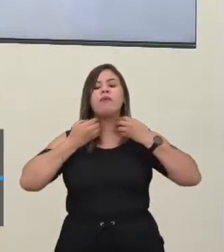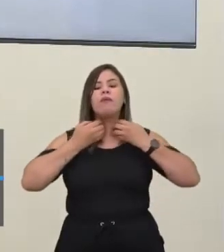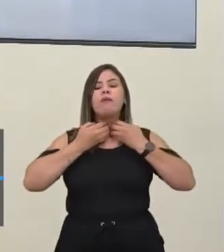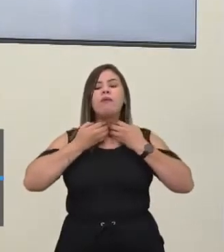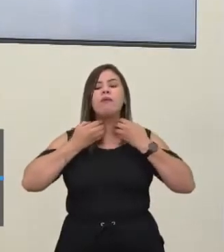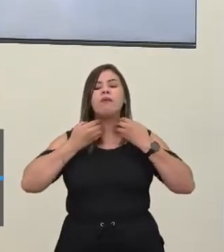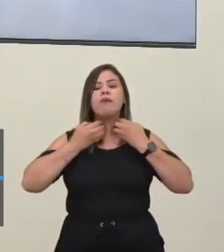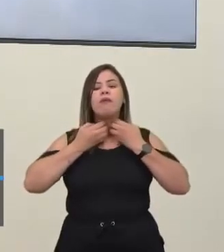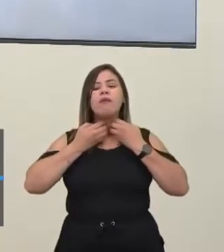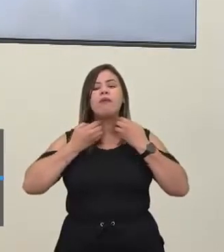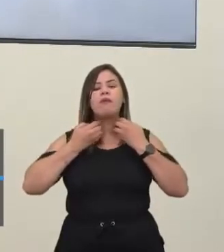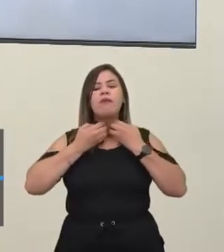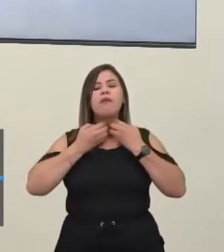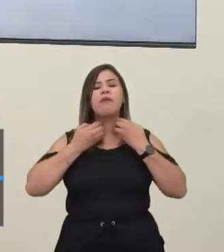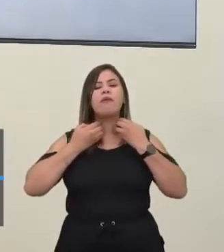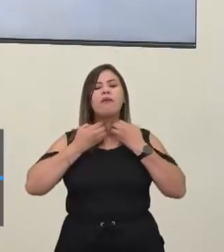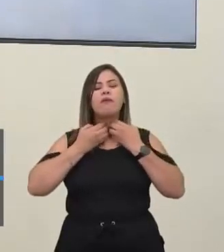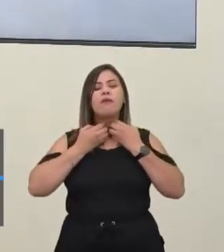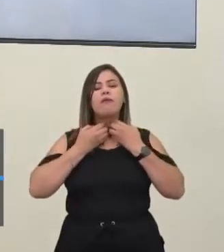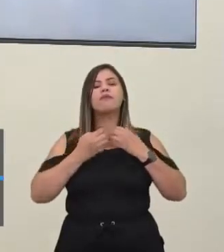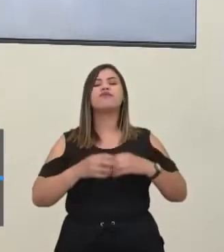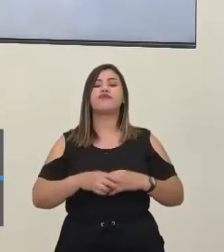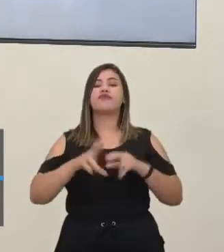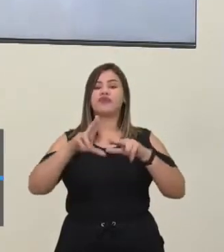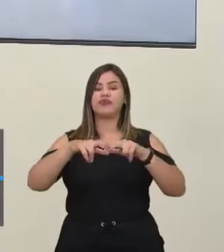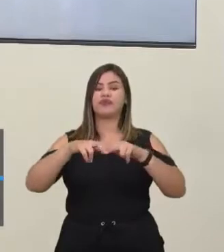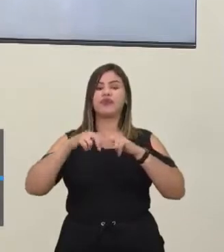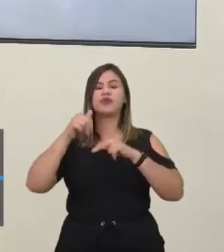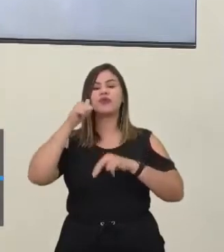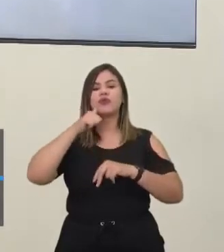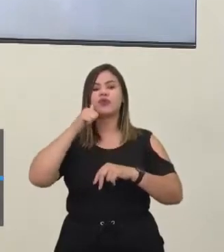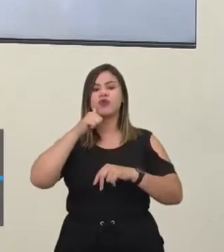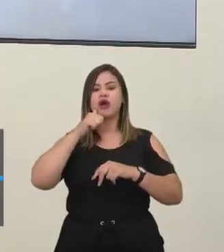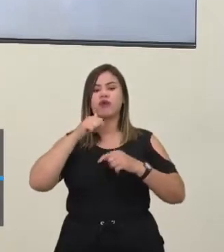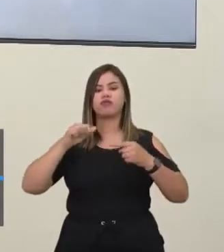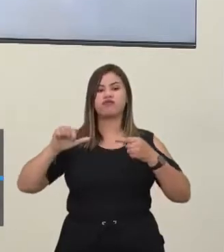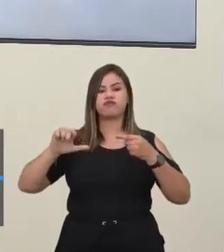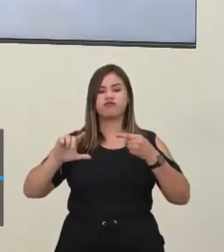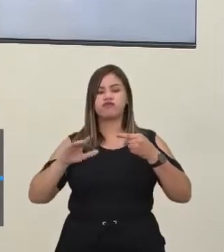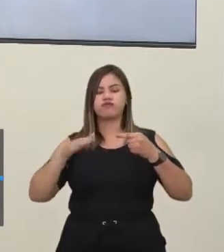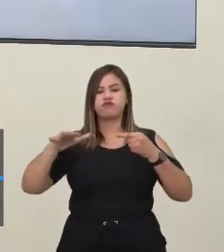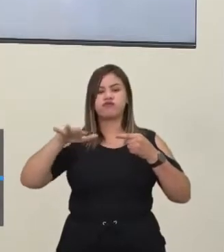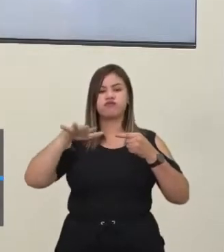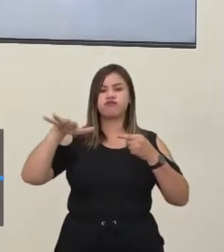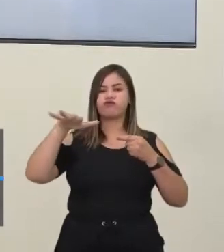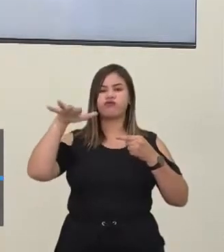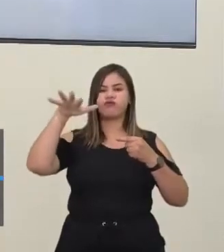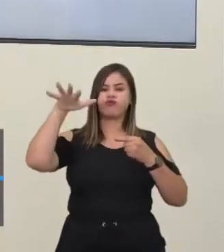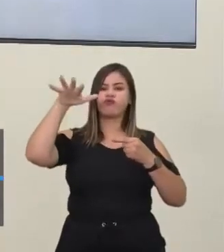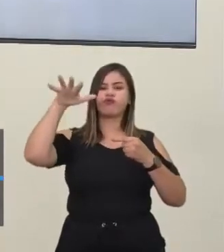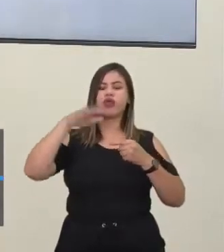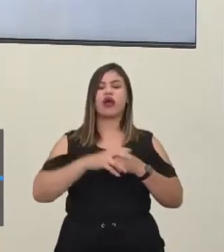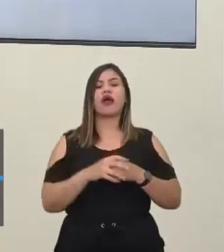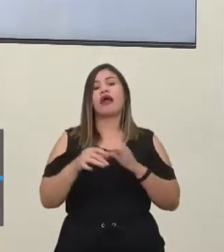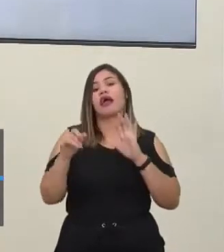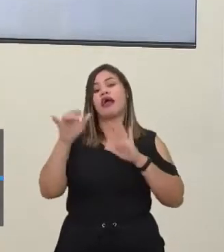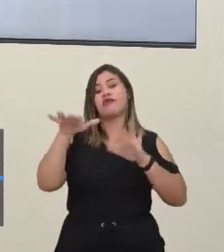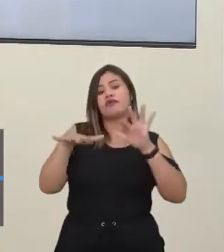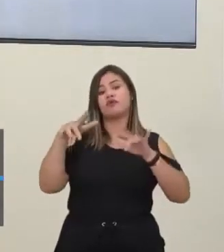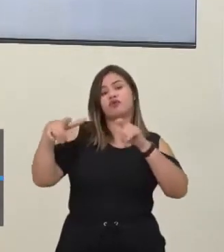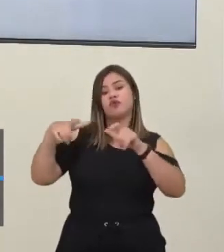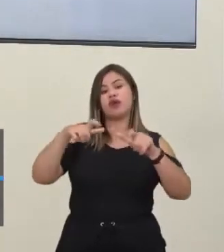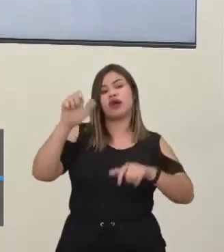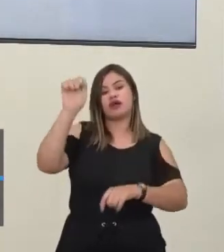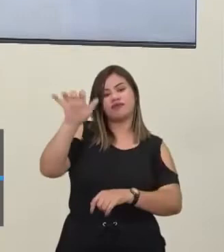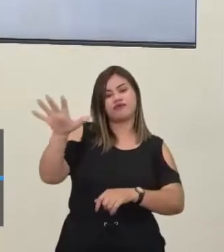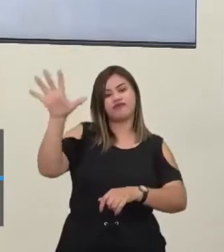nascem em regiões de clima frio. E é isso que faz com que a voz dessas mulheres seja tão grave. Geralmente, mais mulheres lá do leste europeu, né, em regiões que tem muita neve,